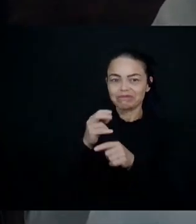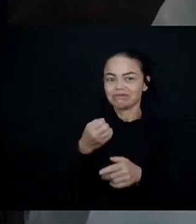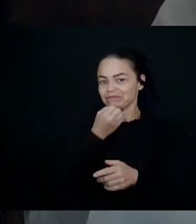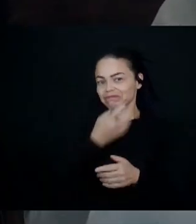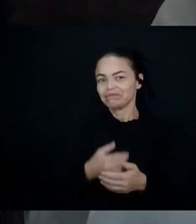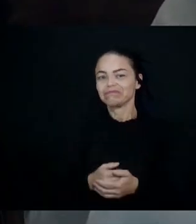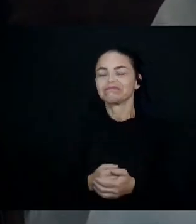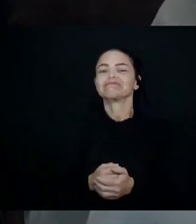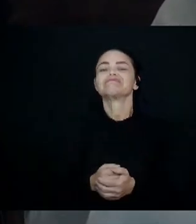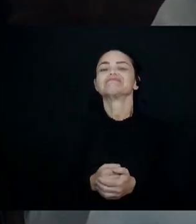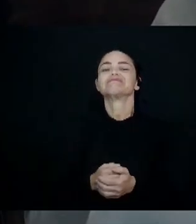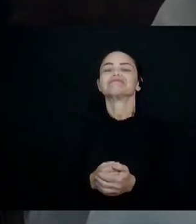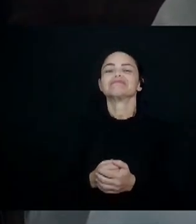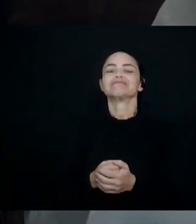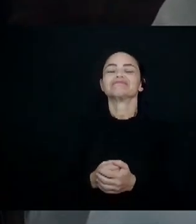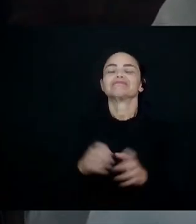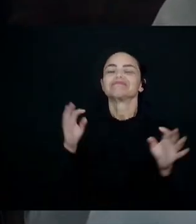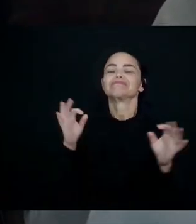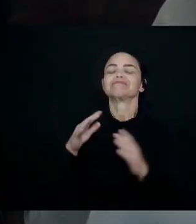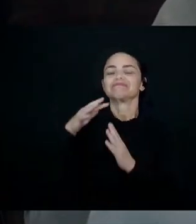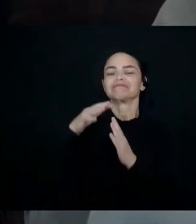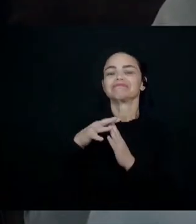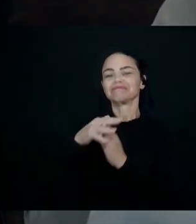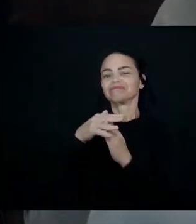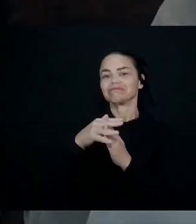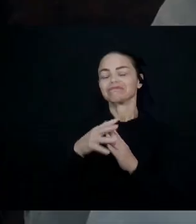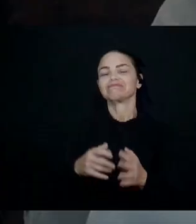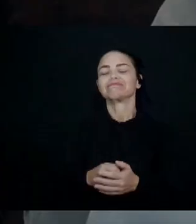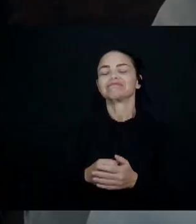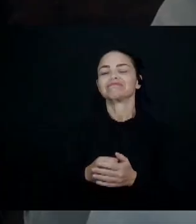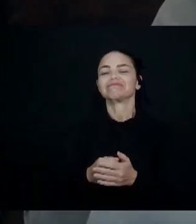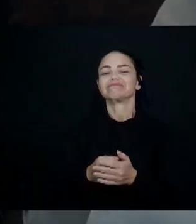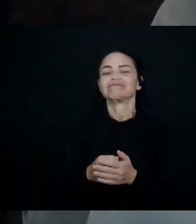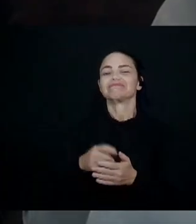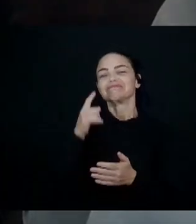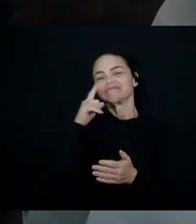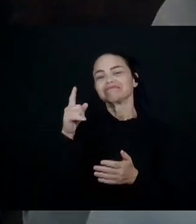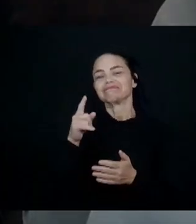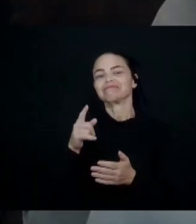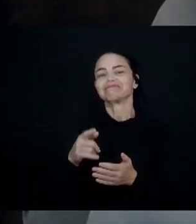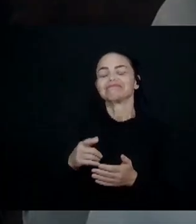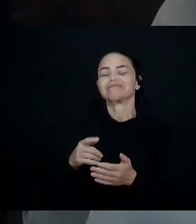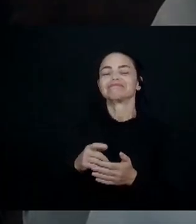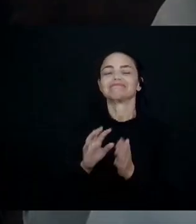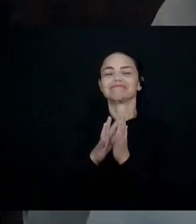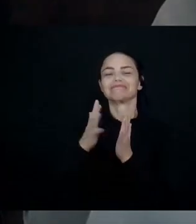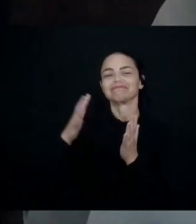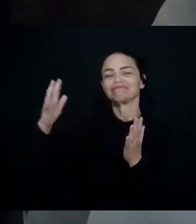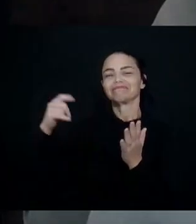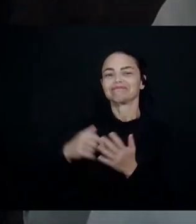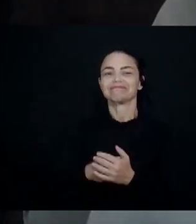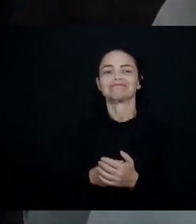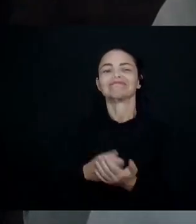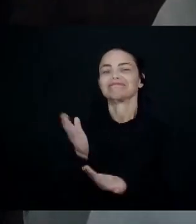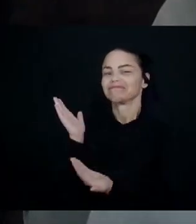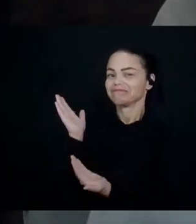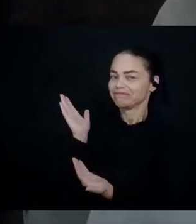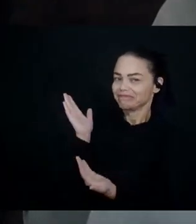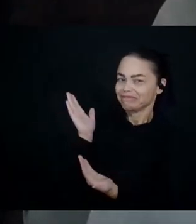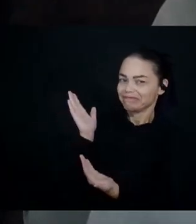Entendeu? topíssimo. E as figurinhas brilhantes, né? Que todo mundo mais almeja. Ergue assim para mostrar. As figurinhas